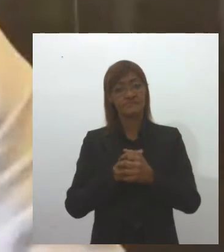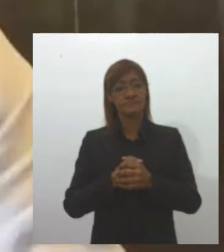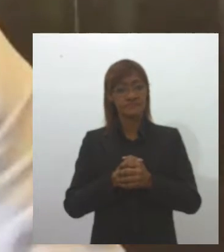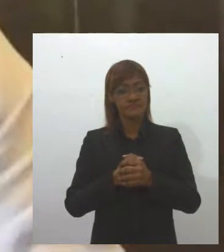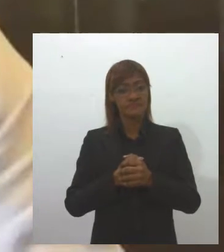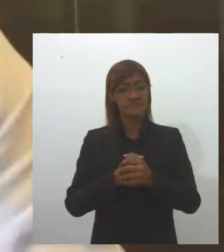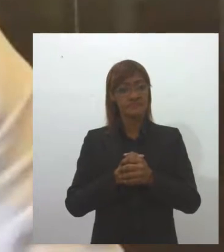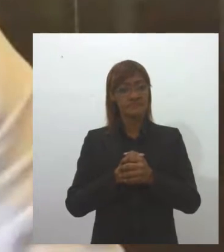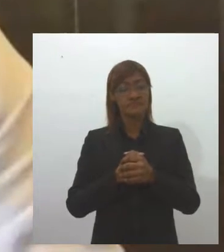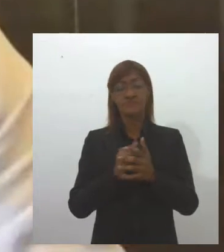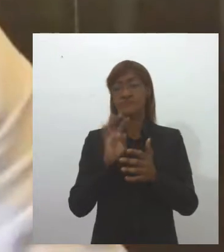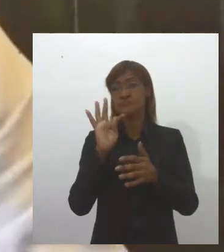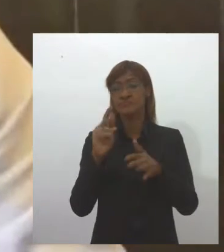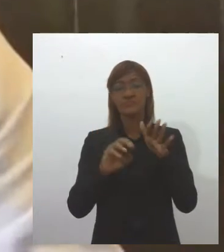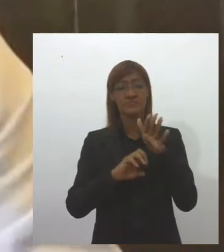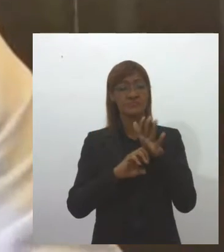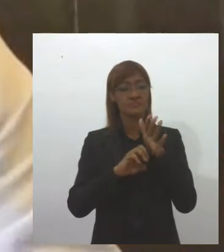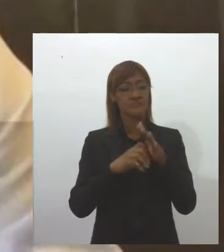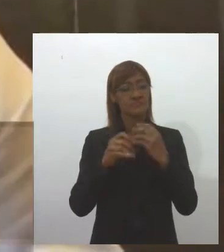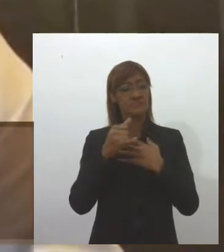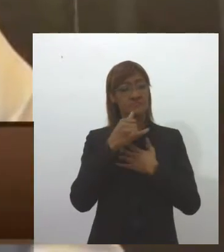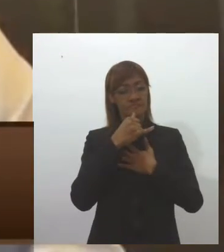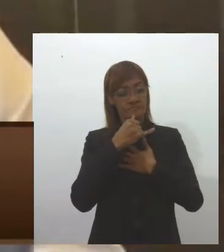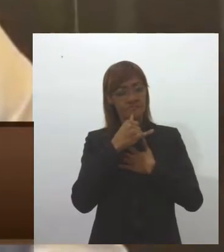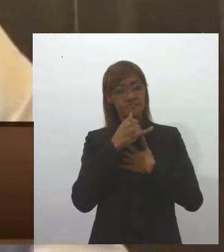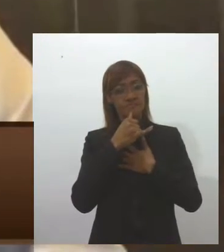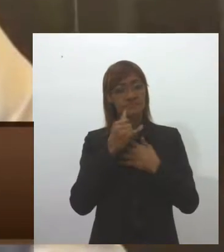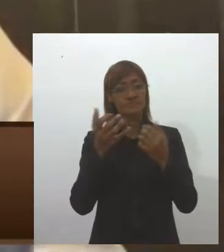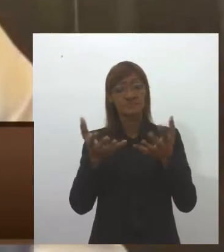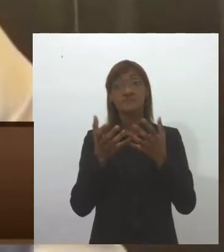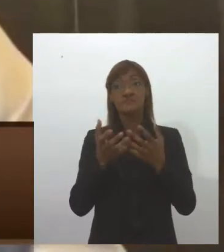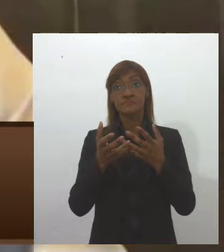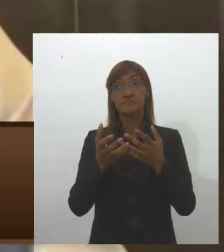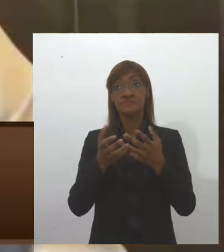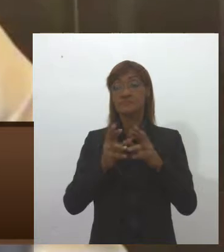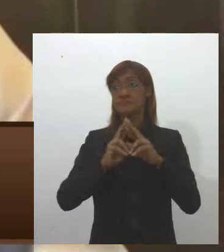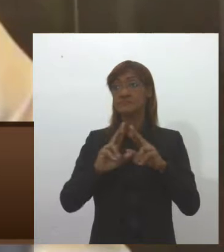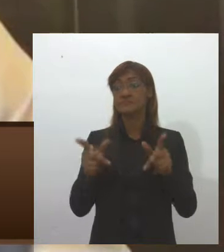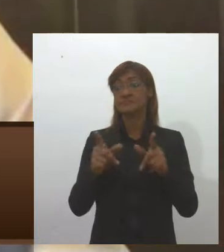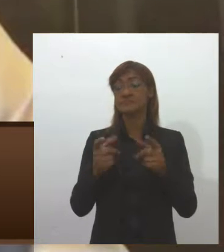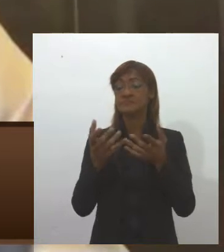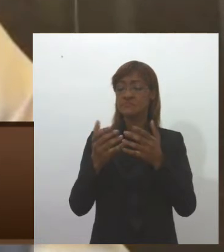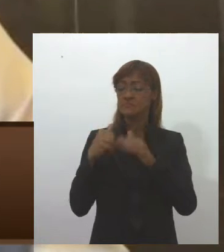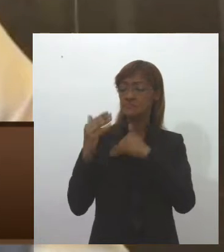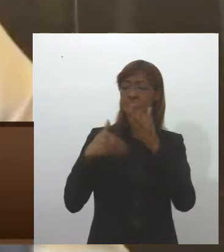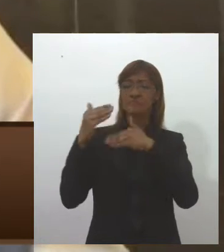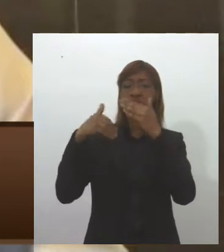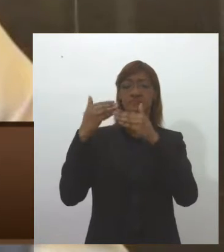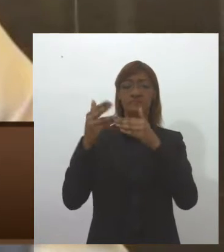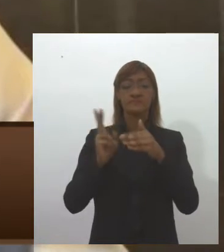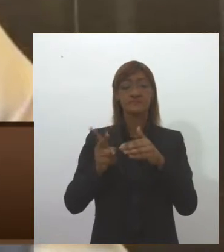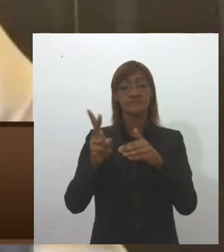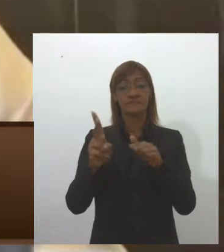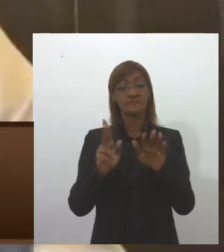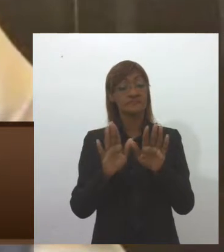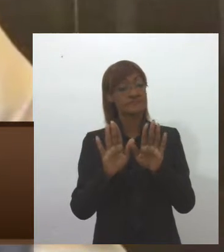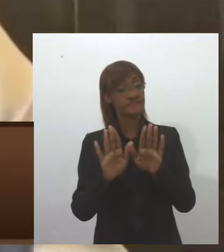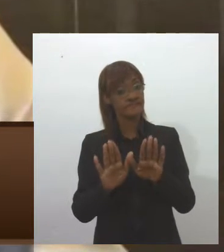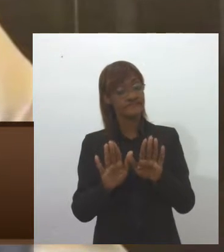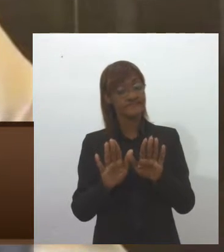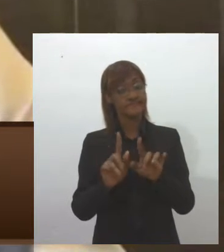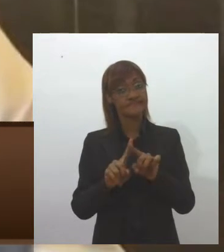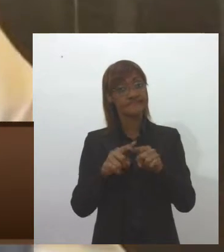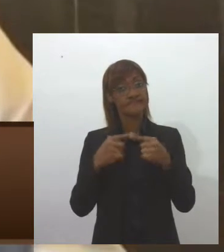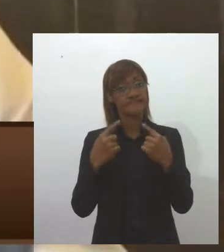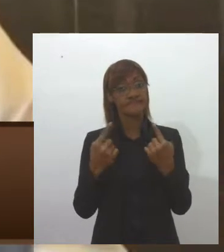fica satisfeito com essa situação. Nós queremos empreender, nós queremos sempre crescer, mas a pandemia veio,